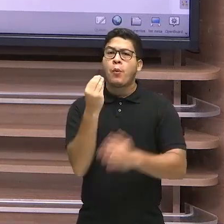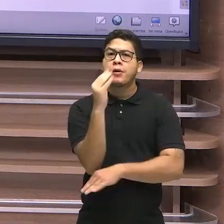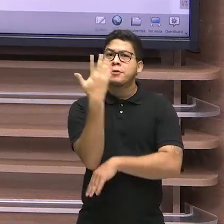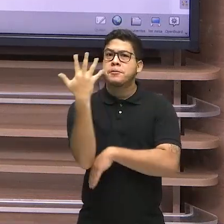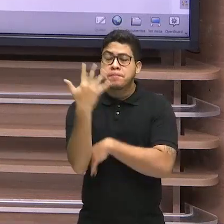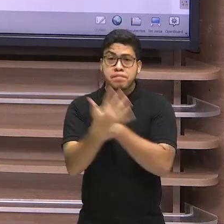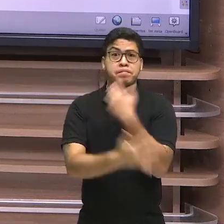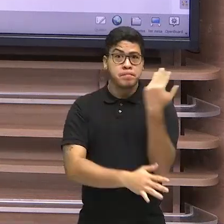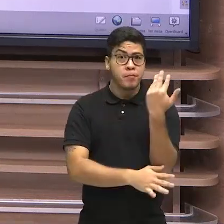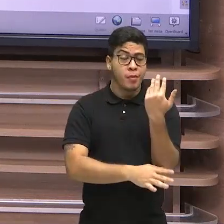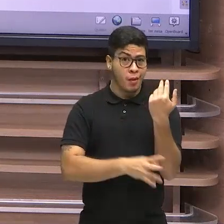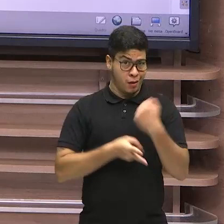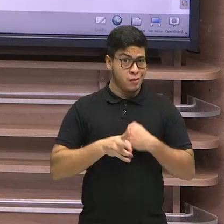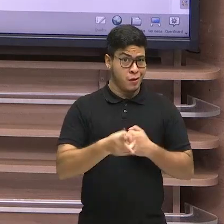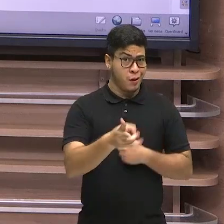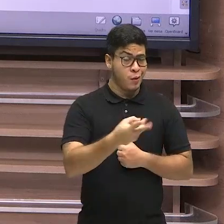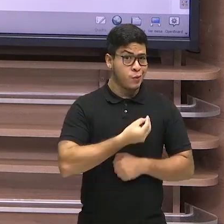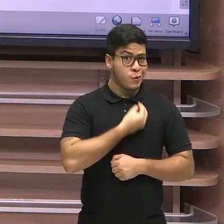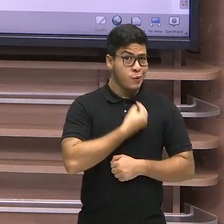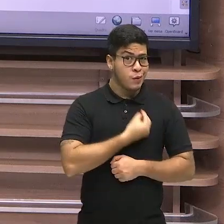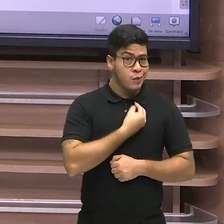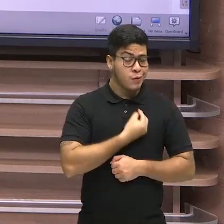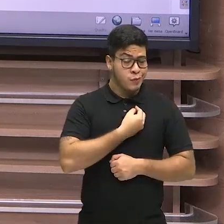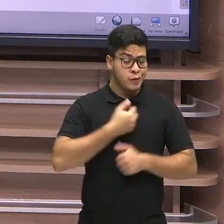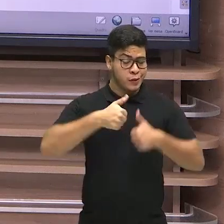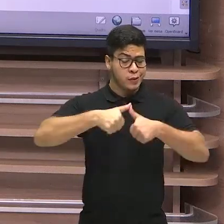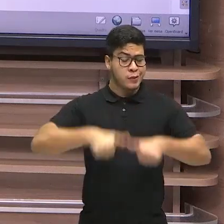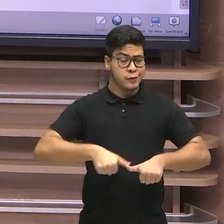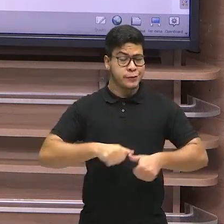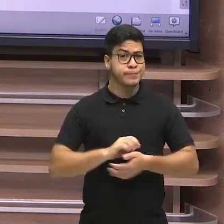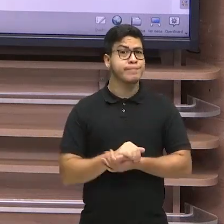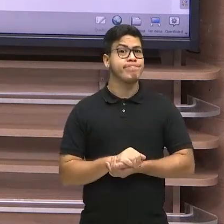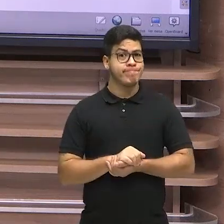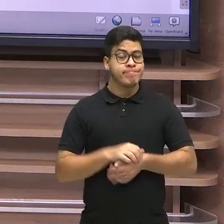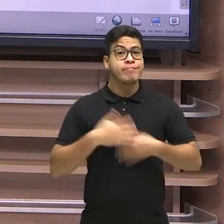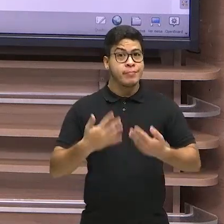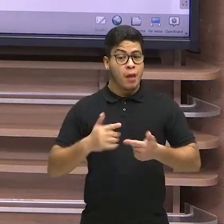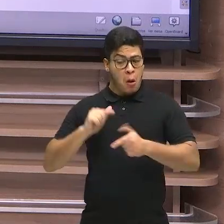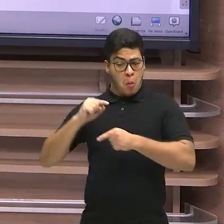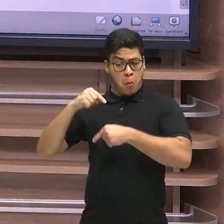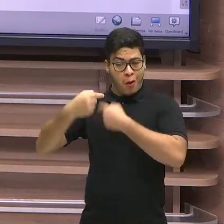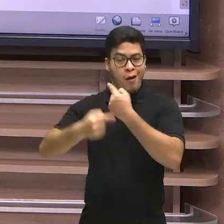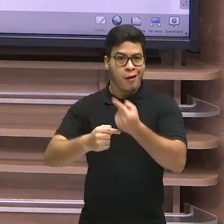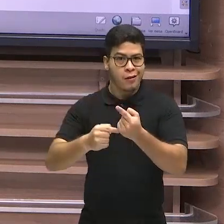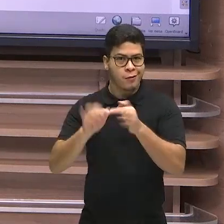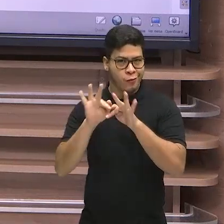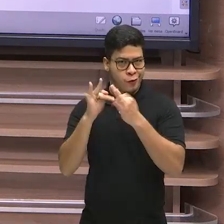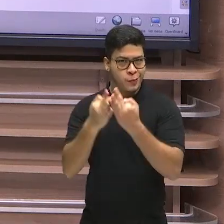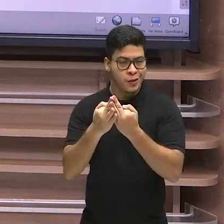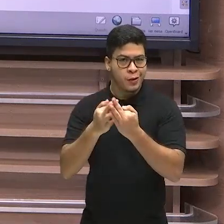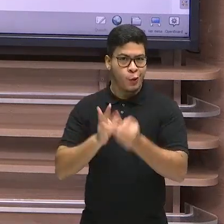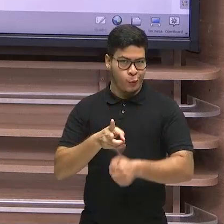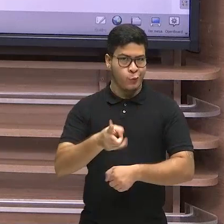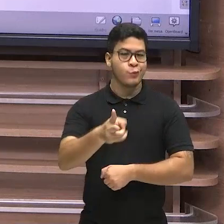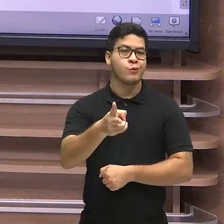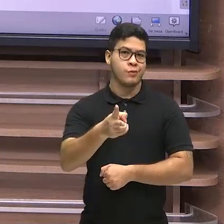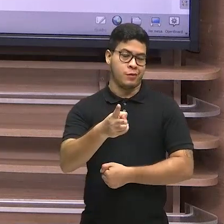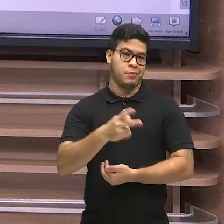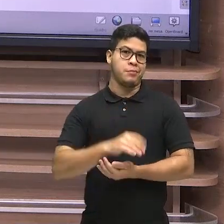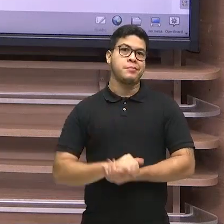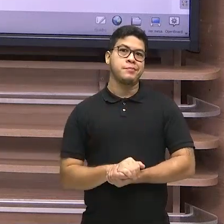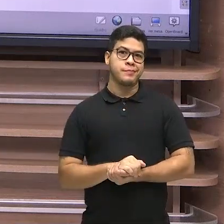quer ficar por aqui por muito tempo, né? Deixar esse planeta para os nossos descendentes. Então é importante que a gente saiba